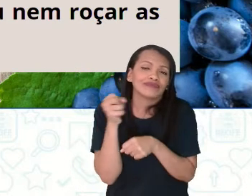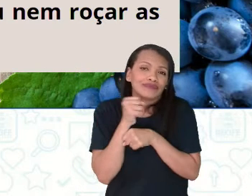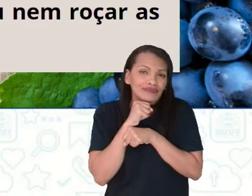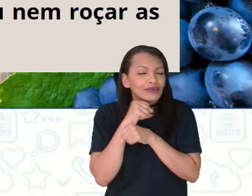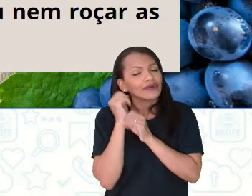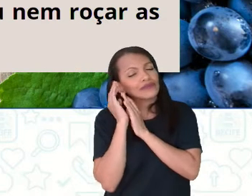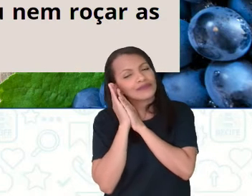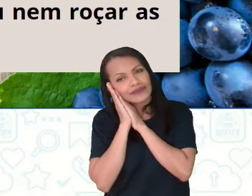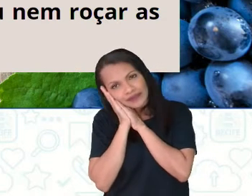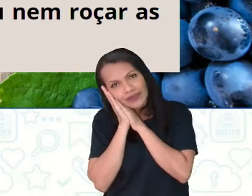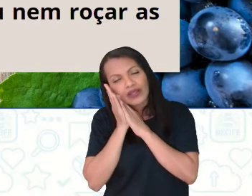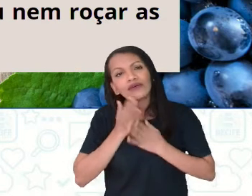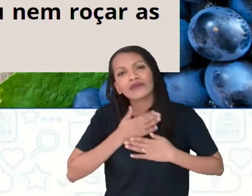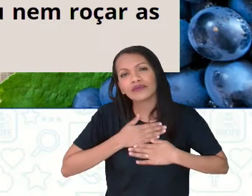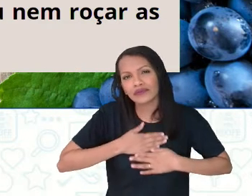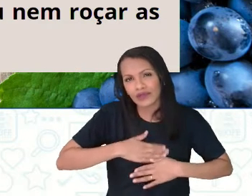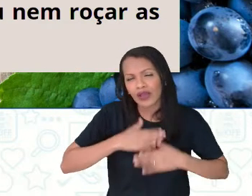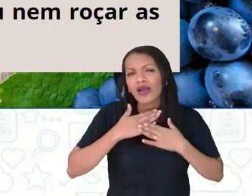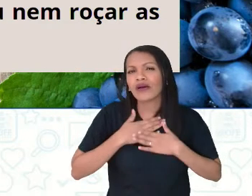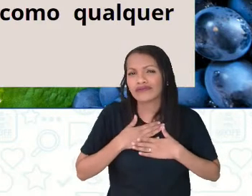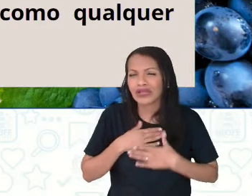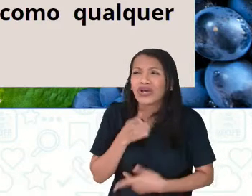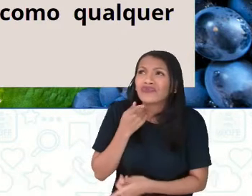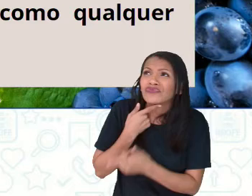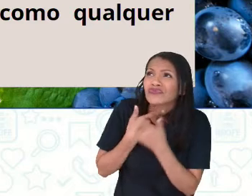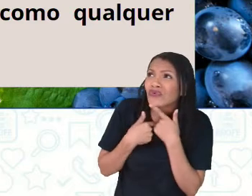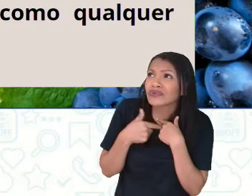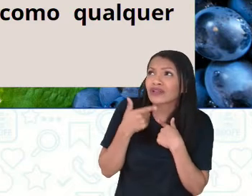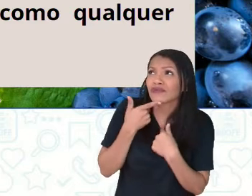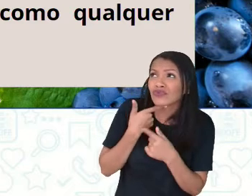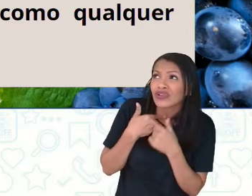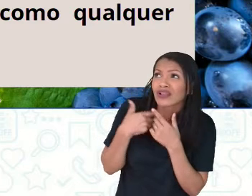gordas e redondas. Então ele ficou naquele desejo não satisfeito.